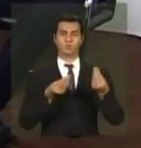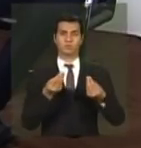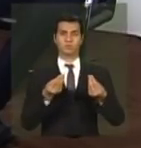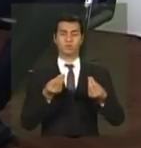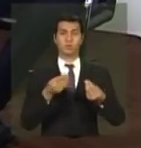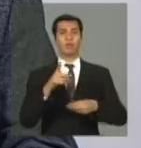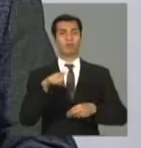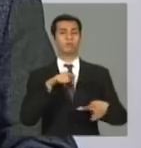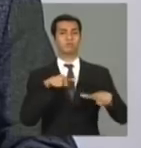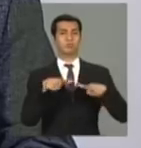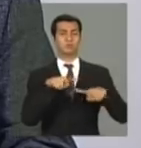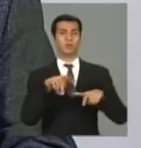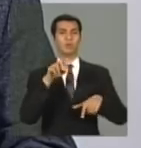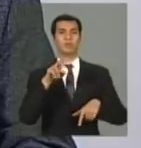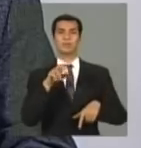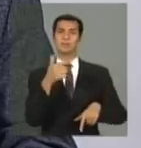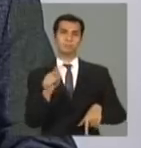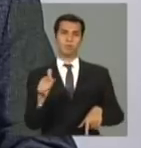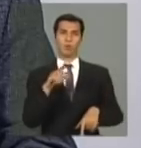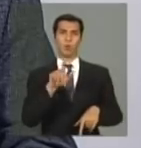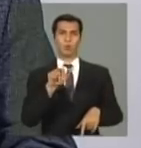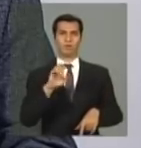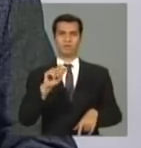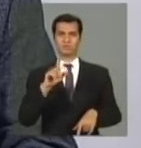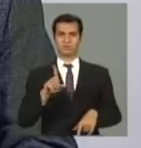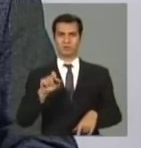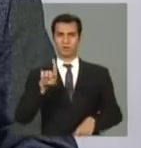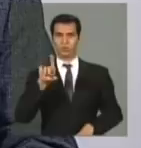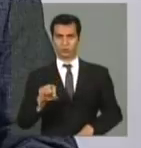não localizados da Instrução Operacional 08. Uhum. Né?